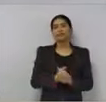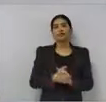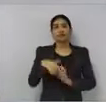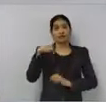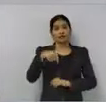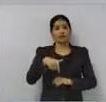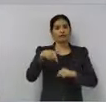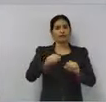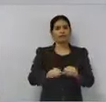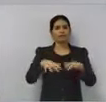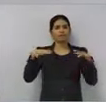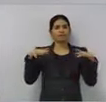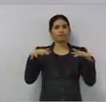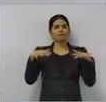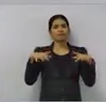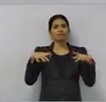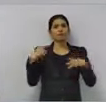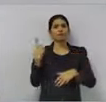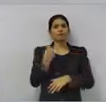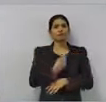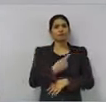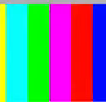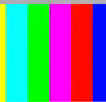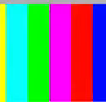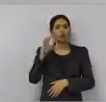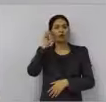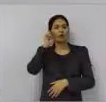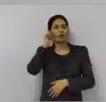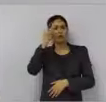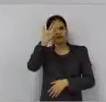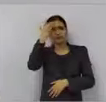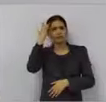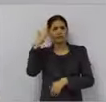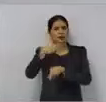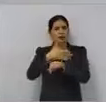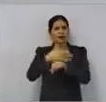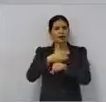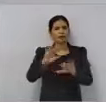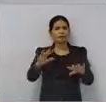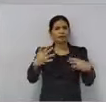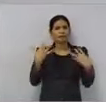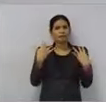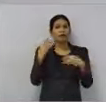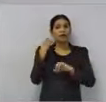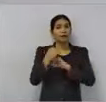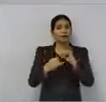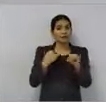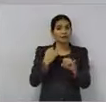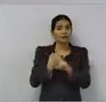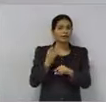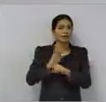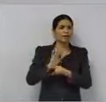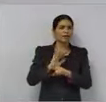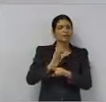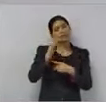e os nossos ouvintes e que estão também nos vendo pelo vídeo